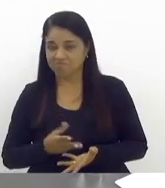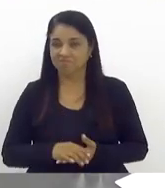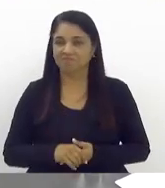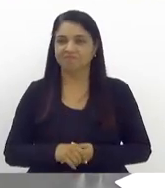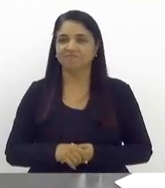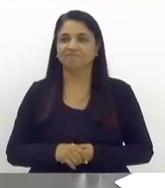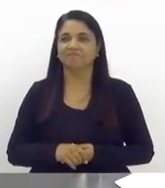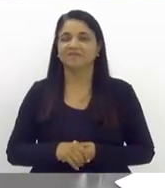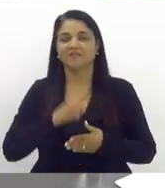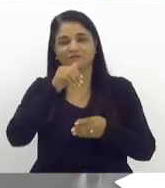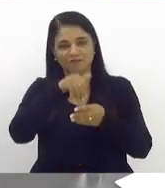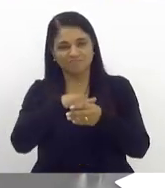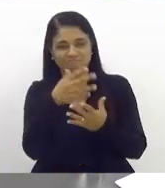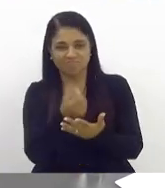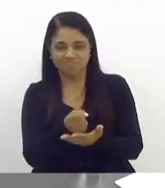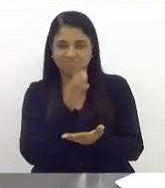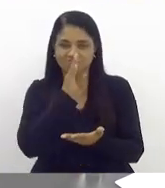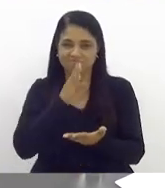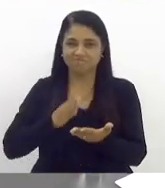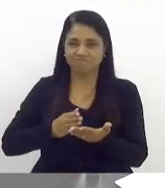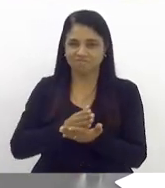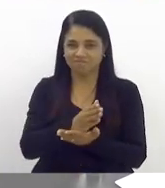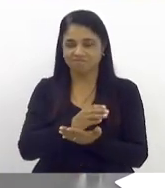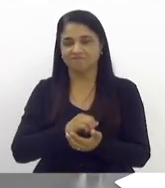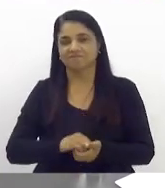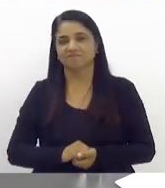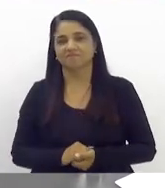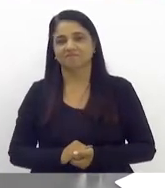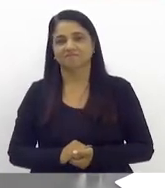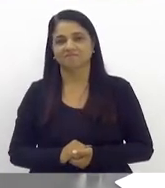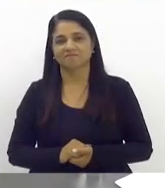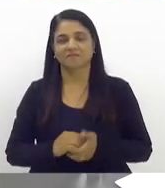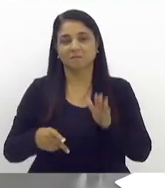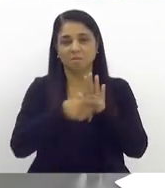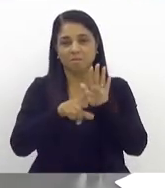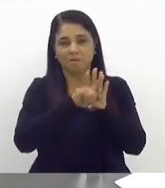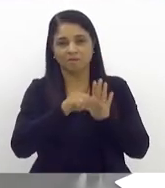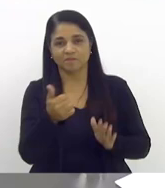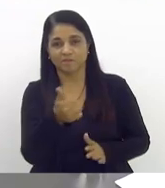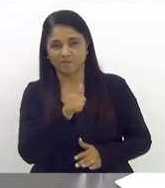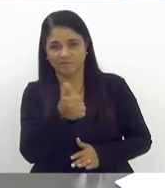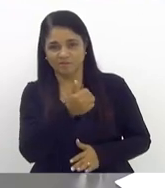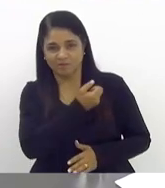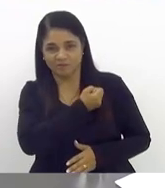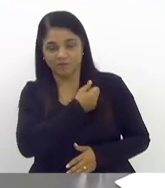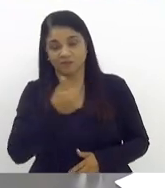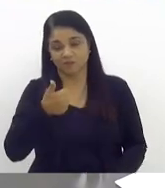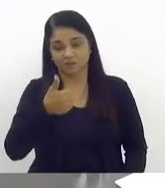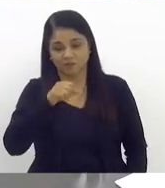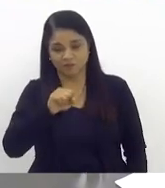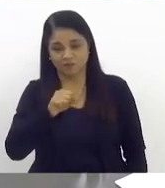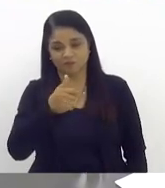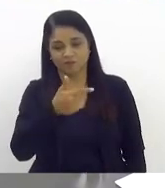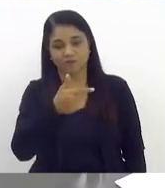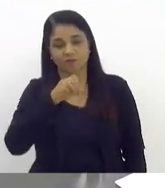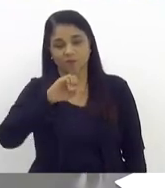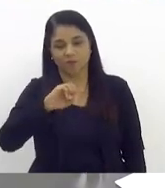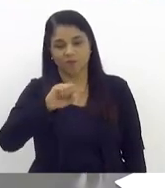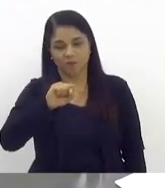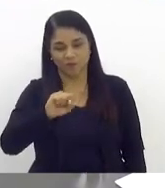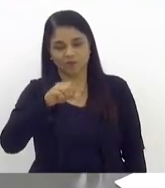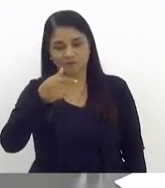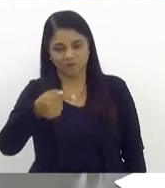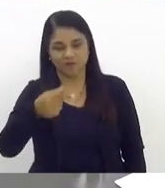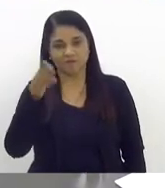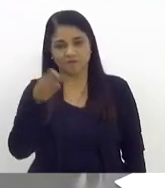Em votação, senhores que aprovam, permaneçam como estão, aprovado. PL 11 da pauta é o 1887 de 2020, autoria do deputado Rodrigo